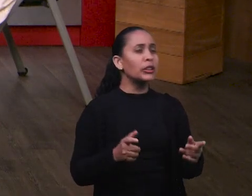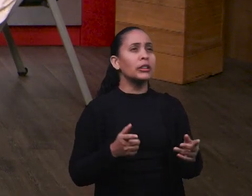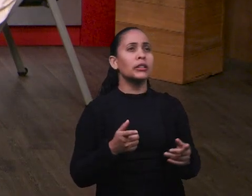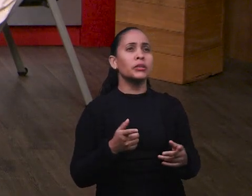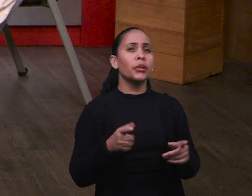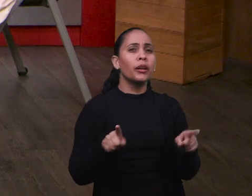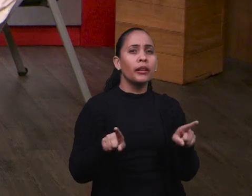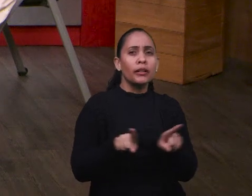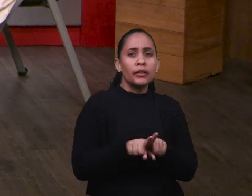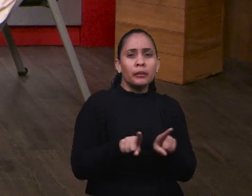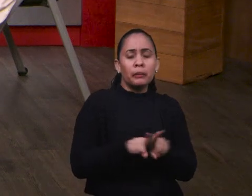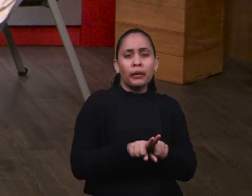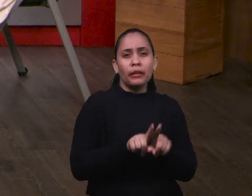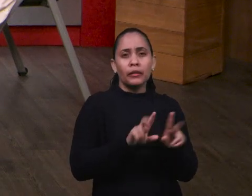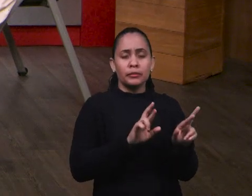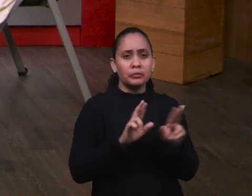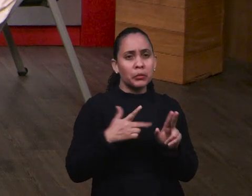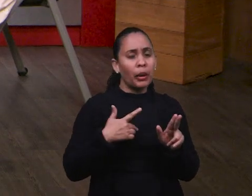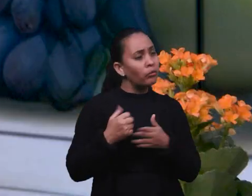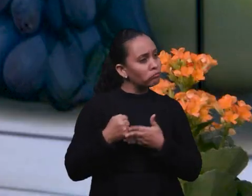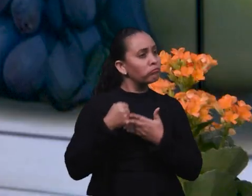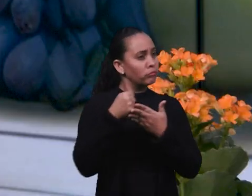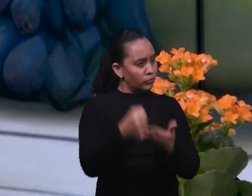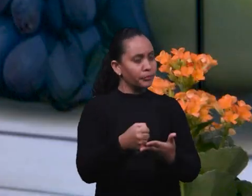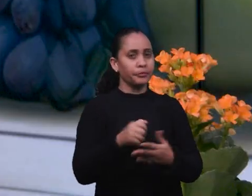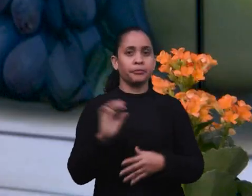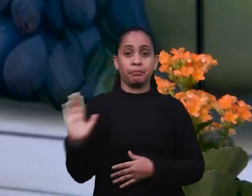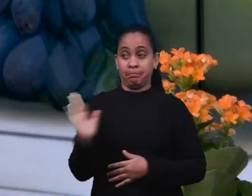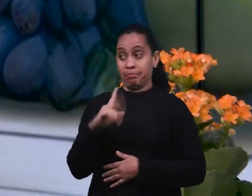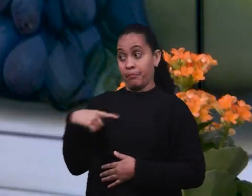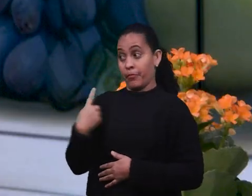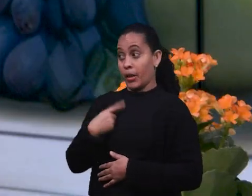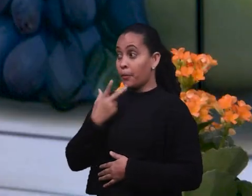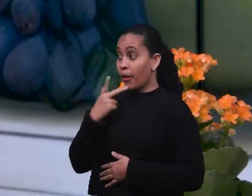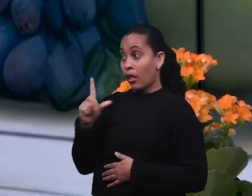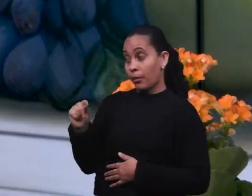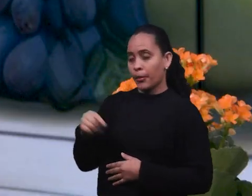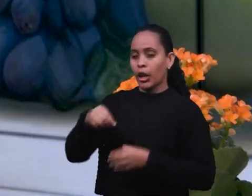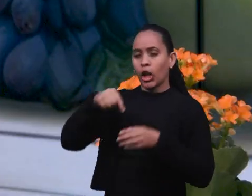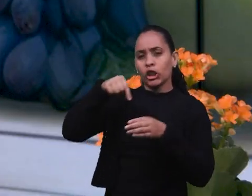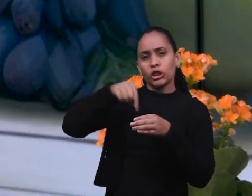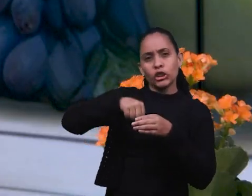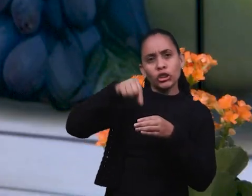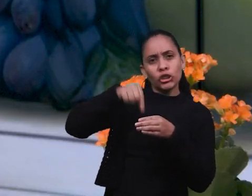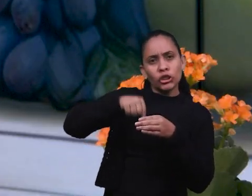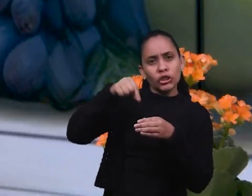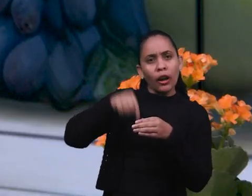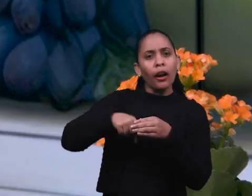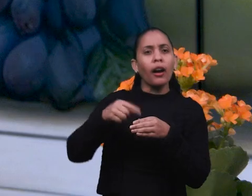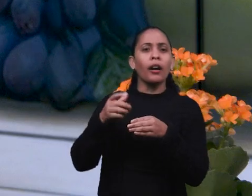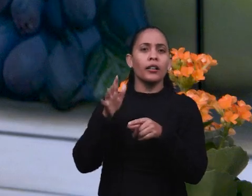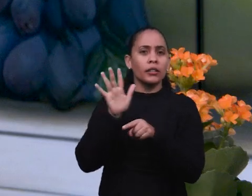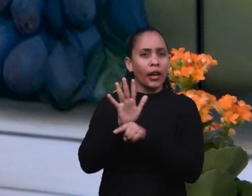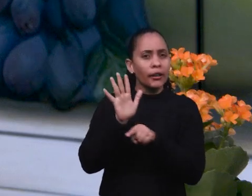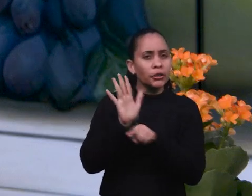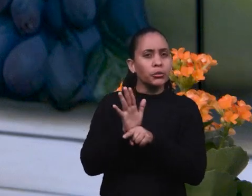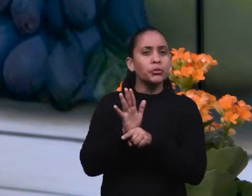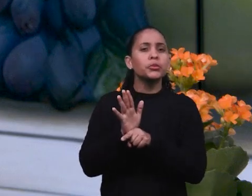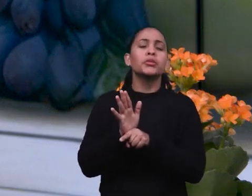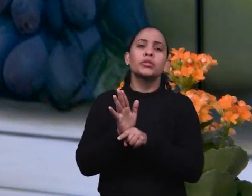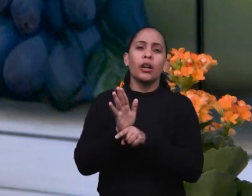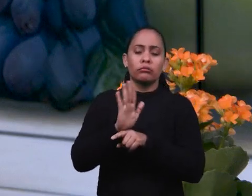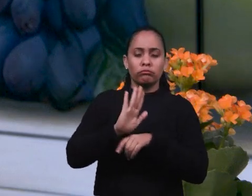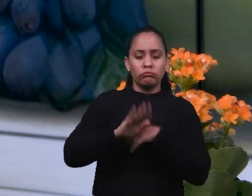Sim, sempre tem. A gente sempre recomenda ali o consumo de chás digestivos, né, que vão ajudar